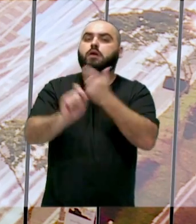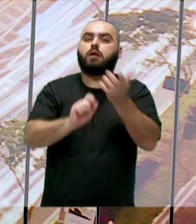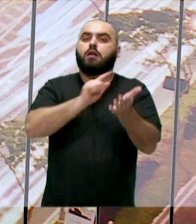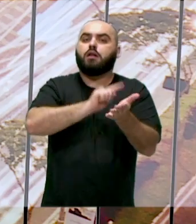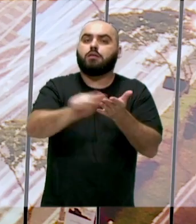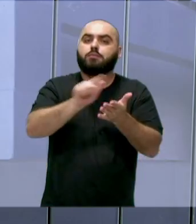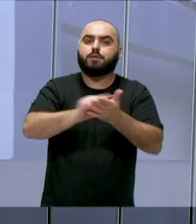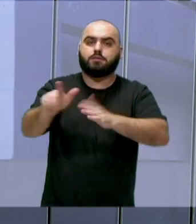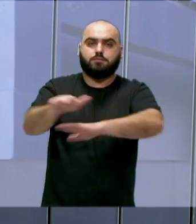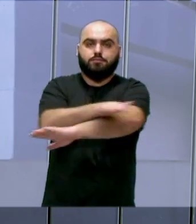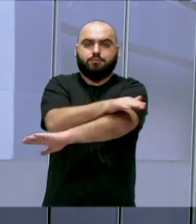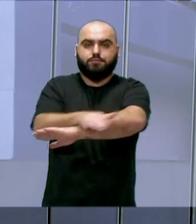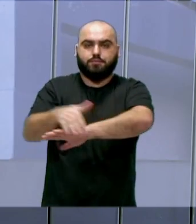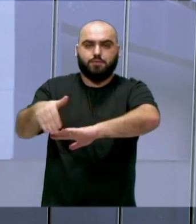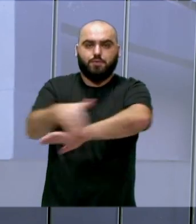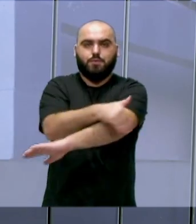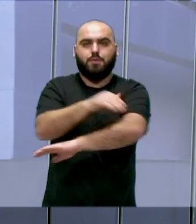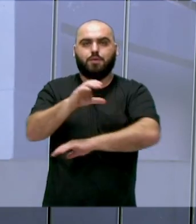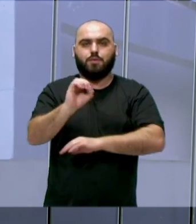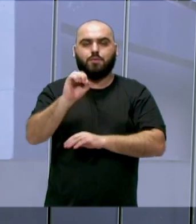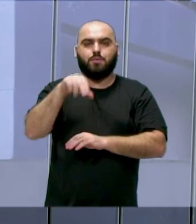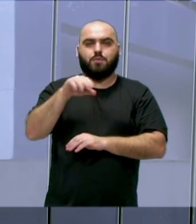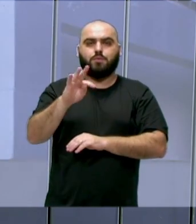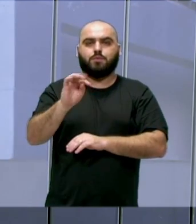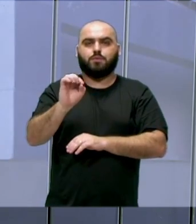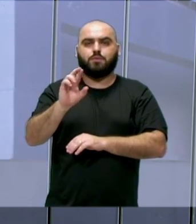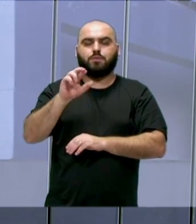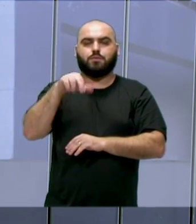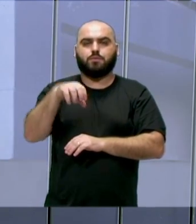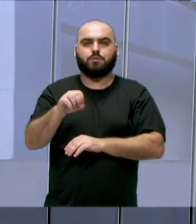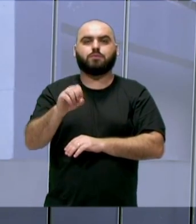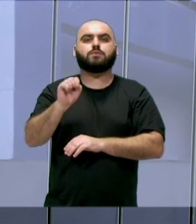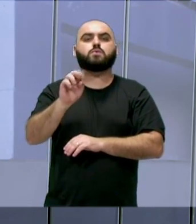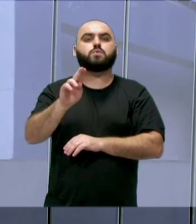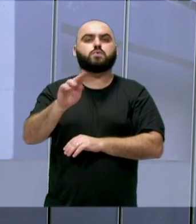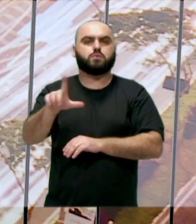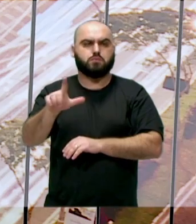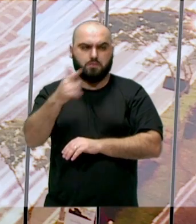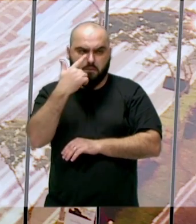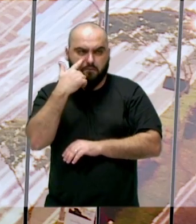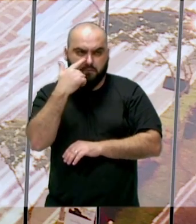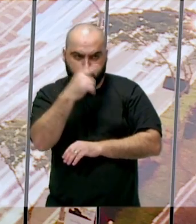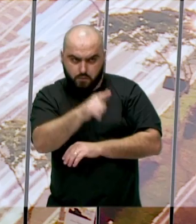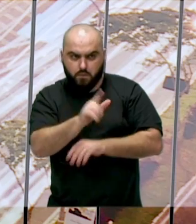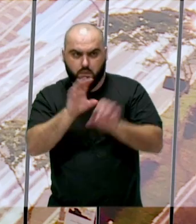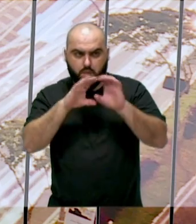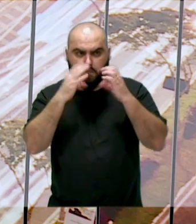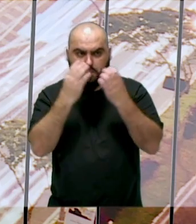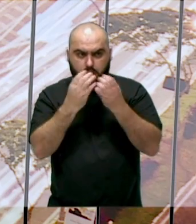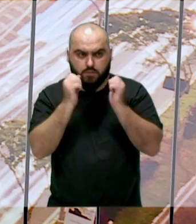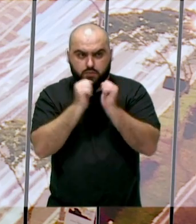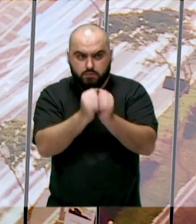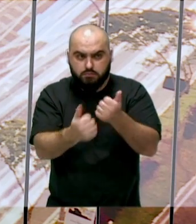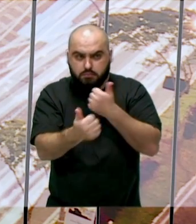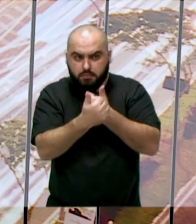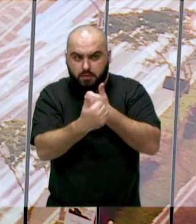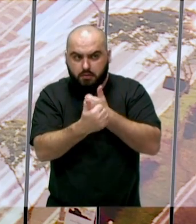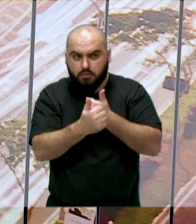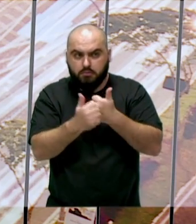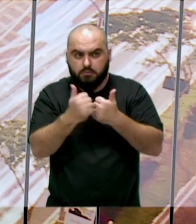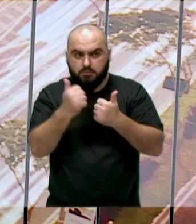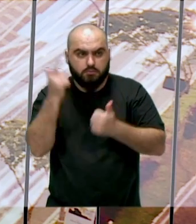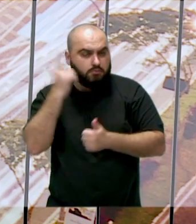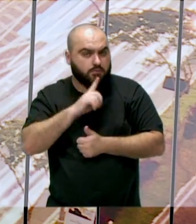das calçadas da Avenida Contorno Sul. O senhor tem estado presente com a comunidade nas proximidades ali e